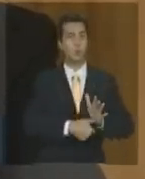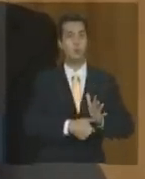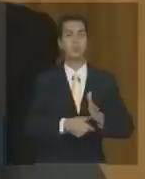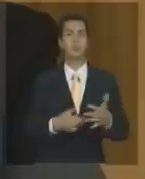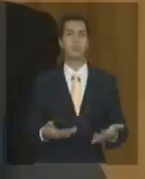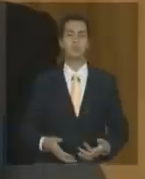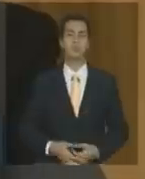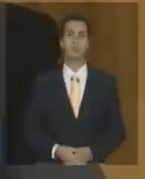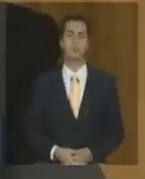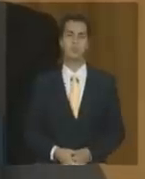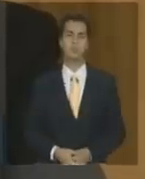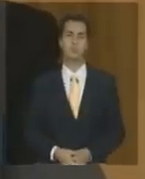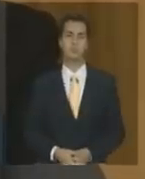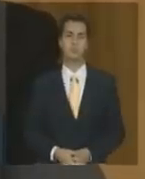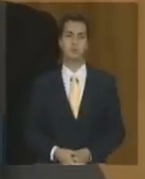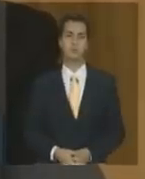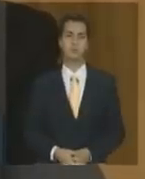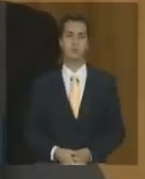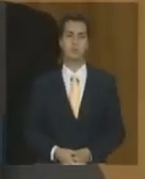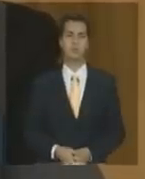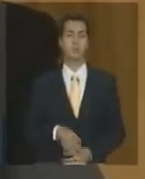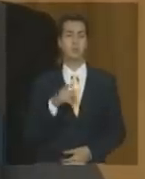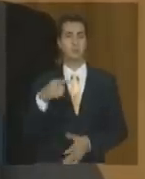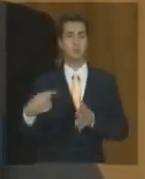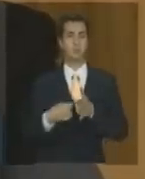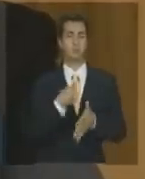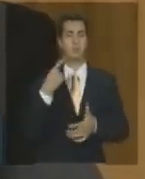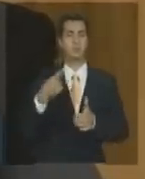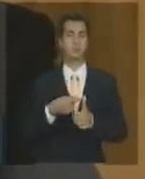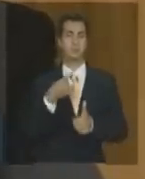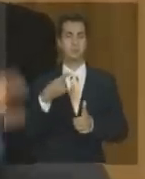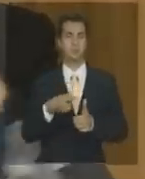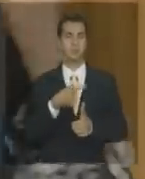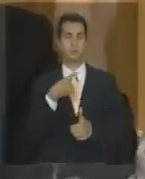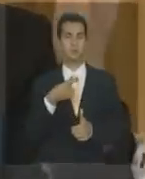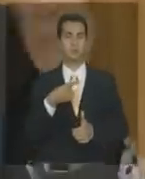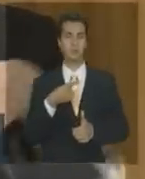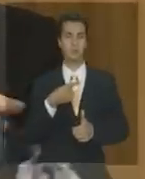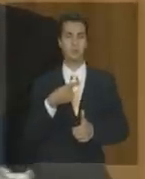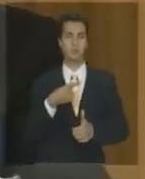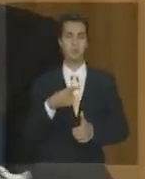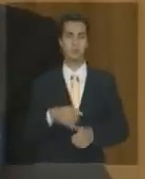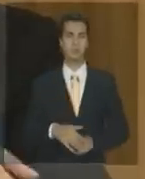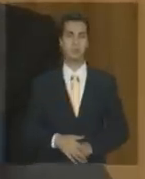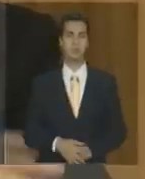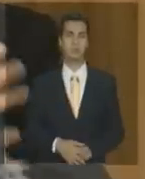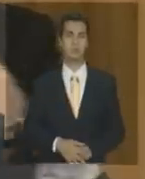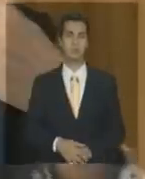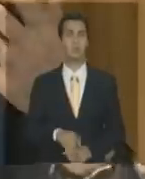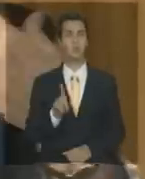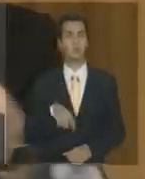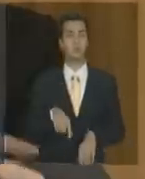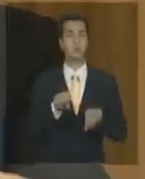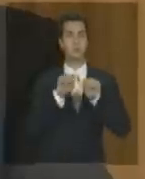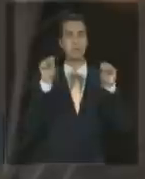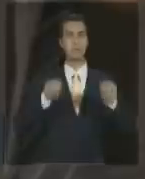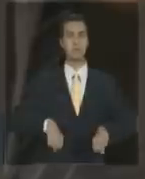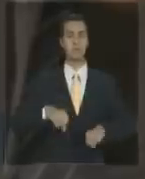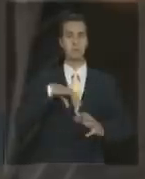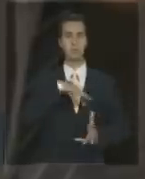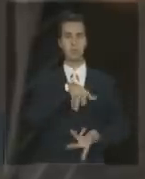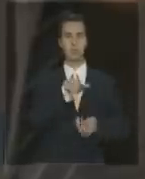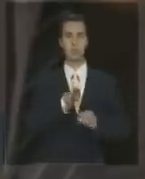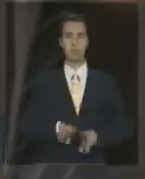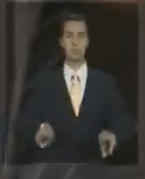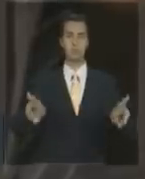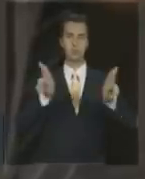caso. No caso da primeira questão, isso é muito, faz parte do sistema das Nações Unidas.